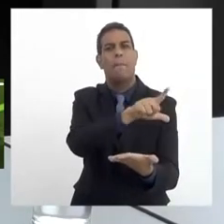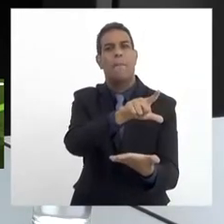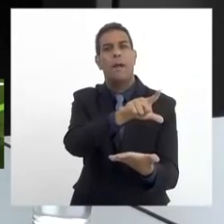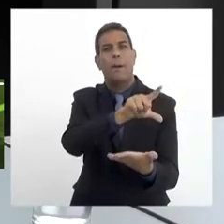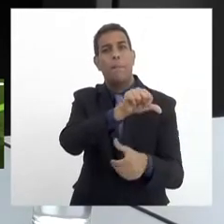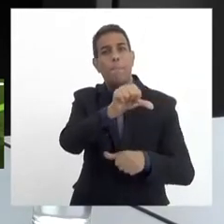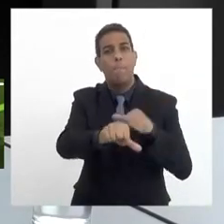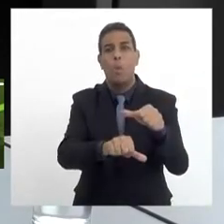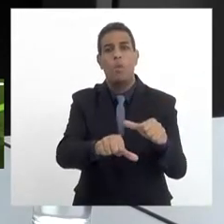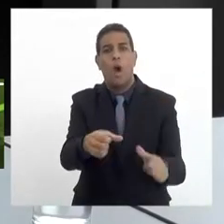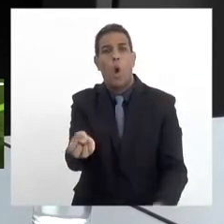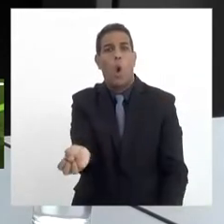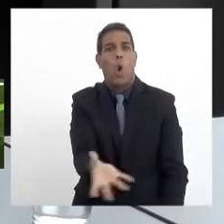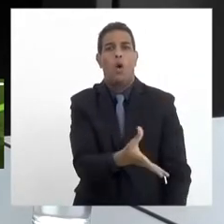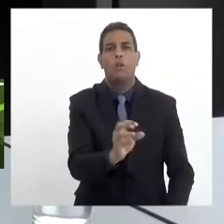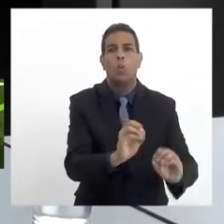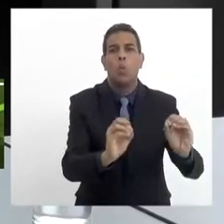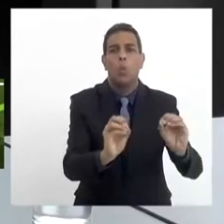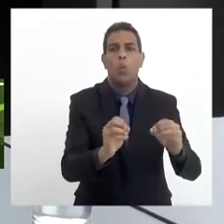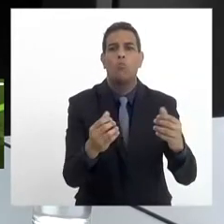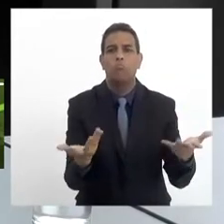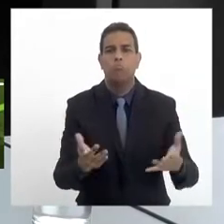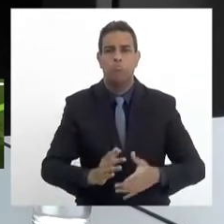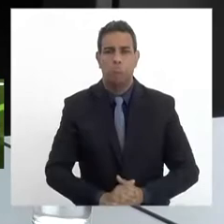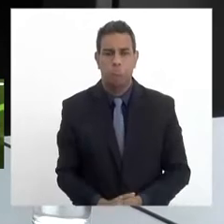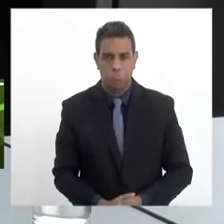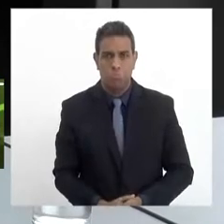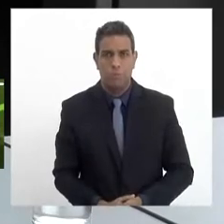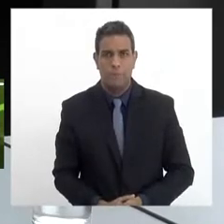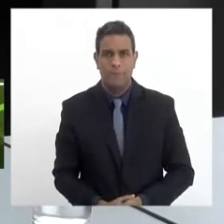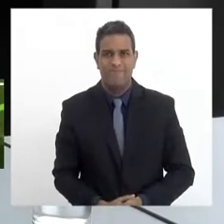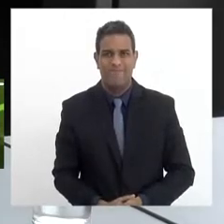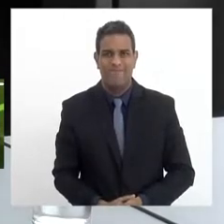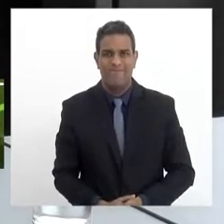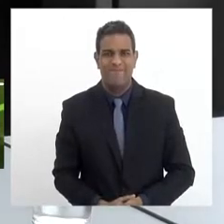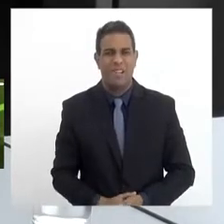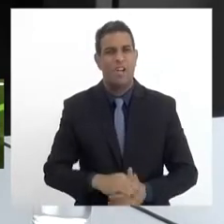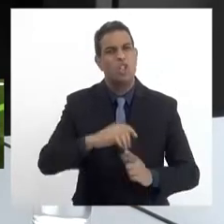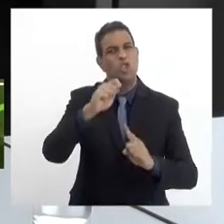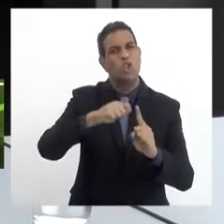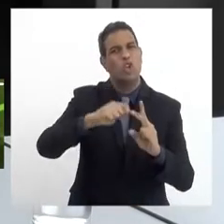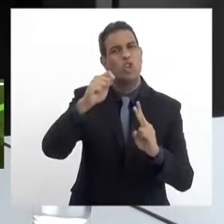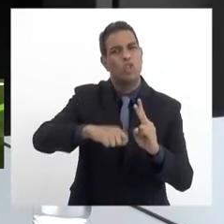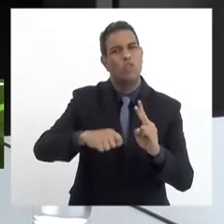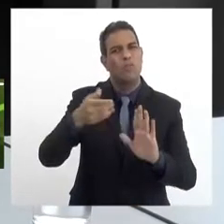atualizá-lo. Uhum. E, finalmente, há uns 2 meses atrás,